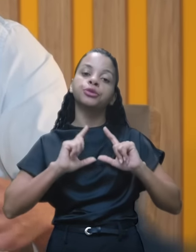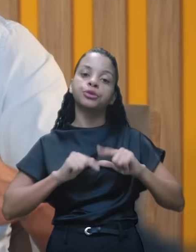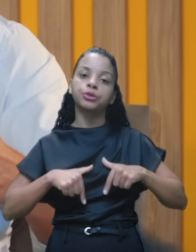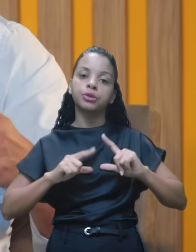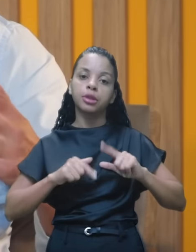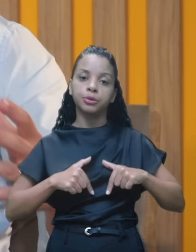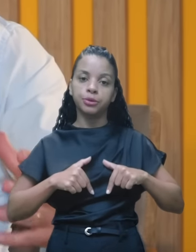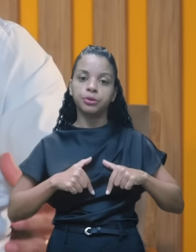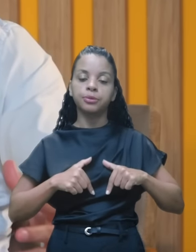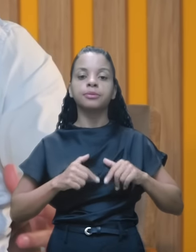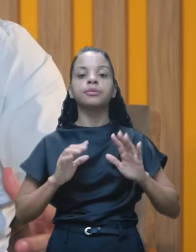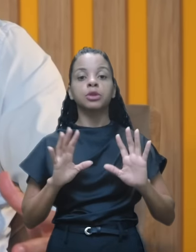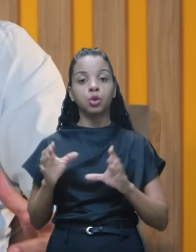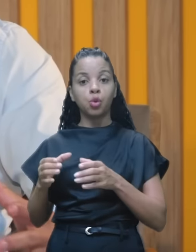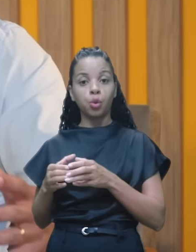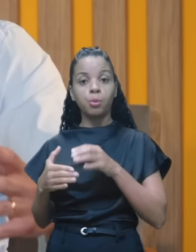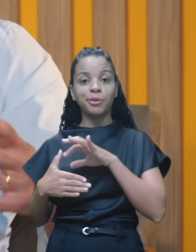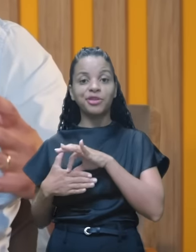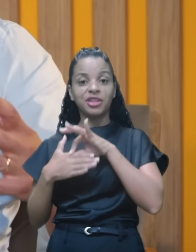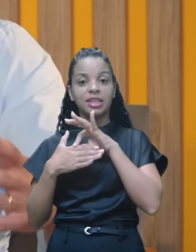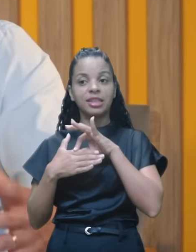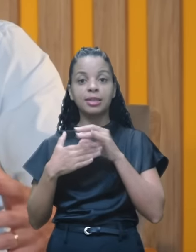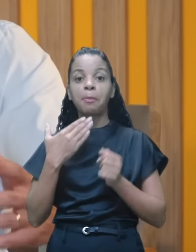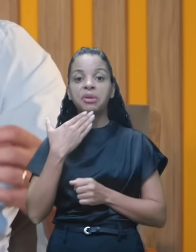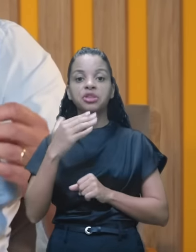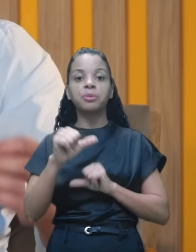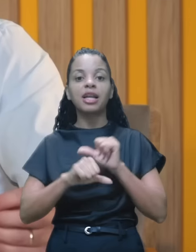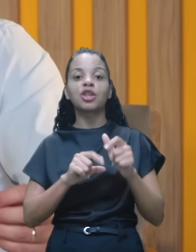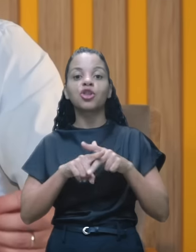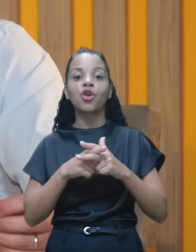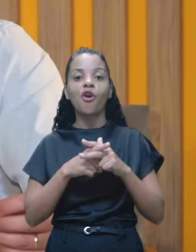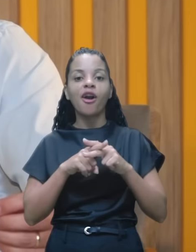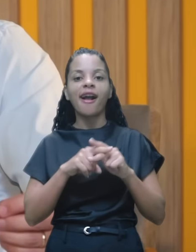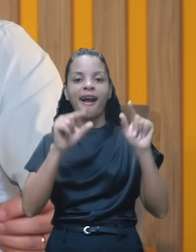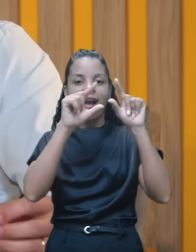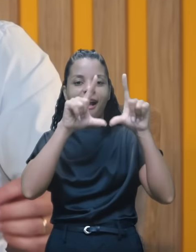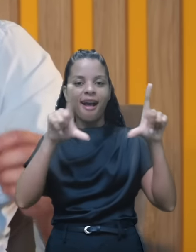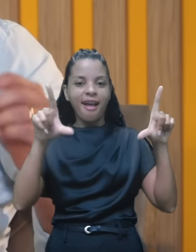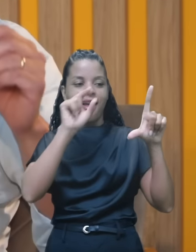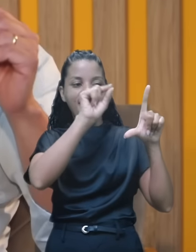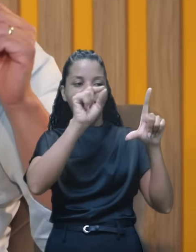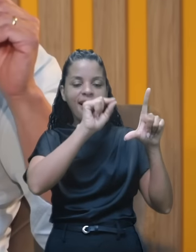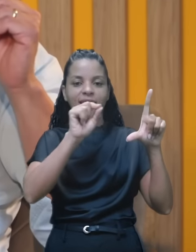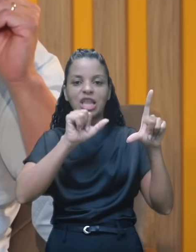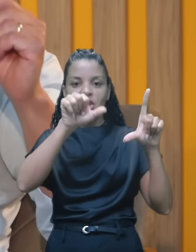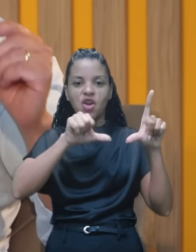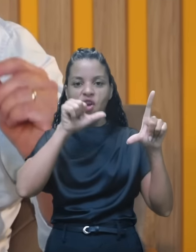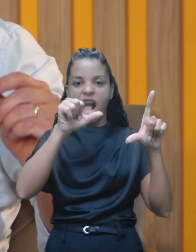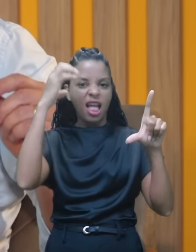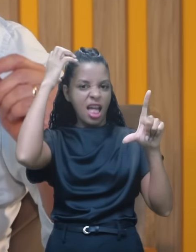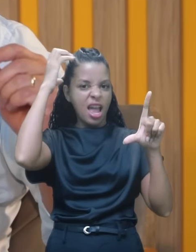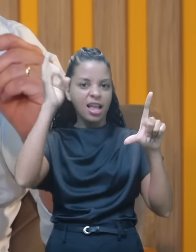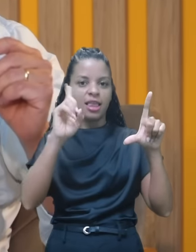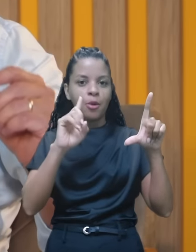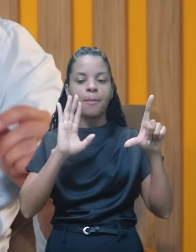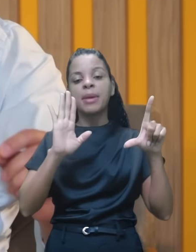que o texto fosse alterado, mas Pilatos ignorou os seus pedidos. Essa inscrição foi um